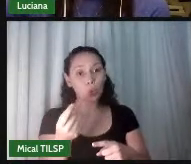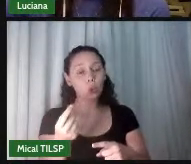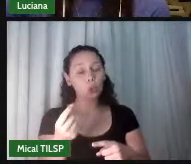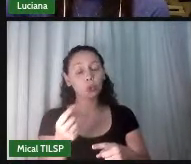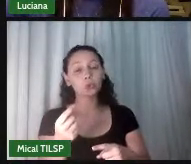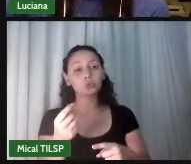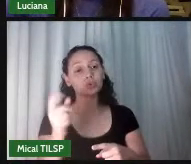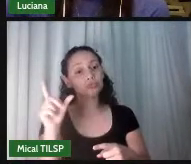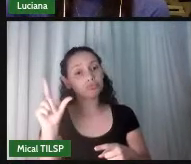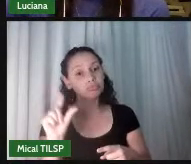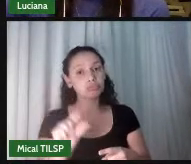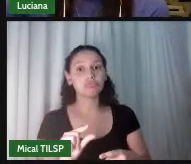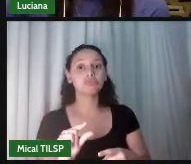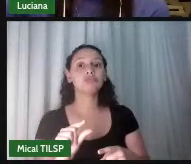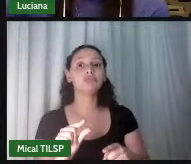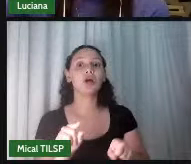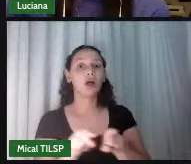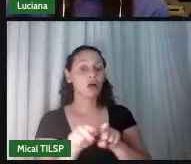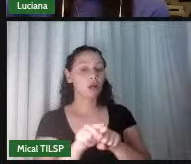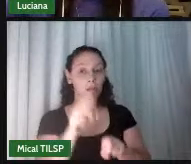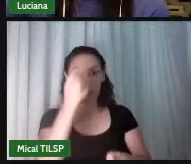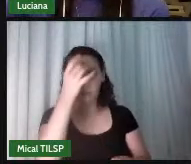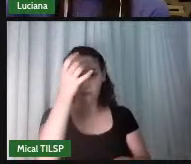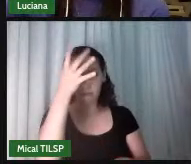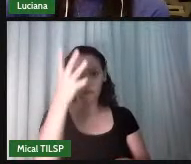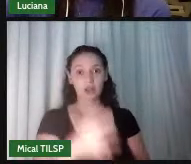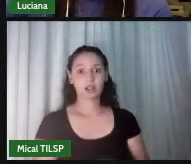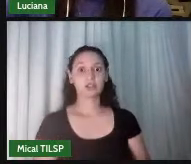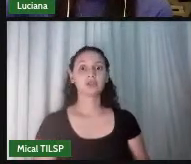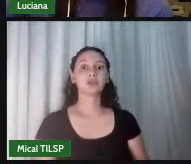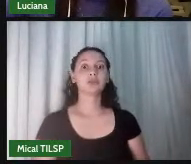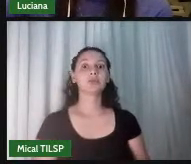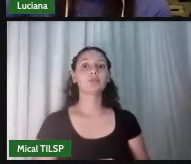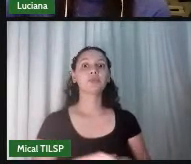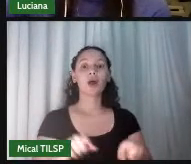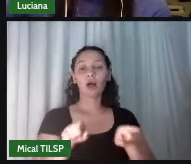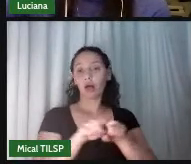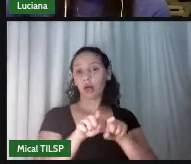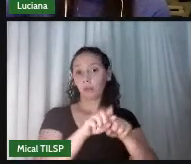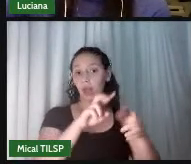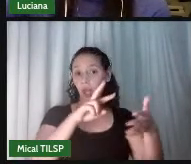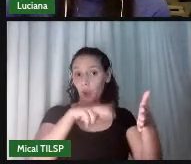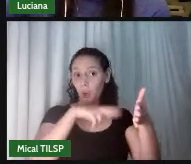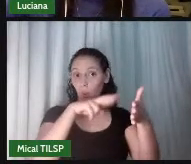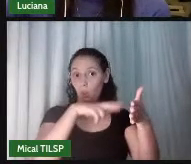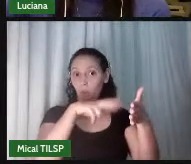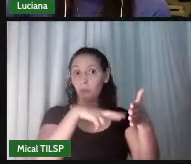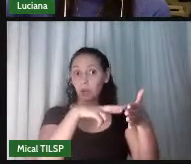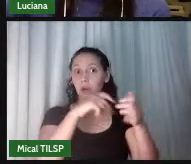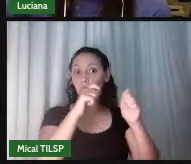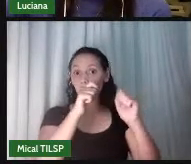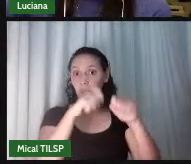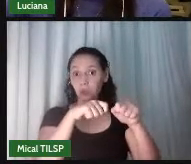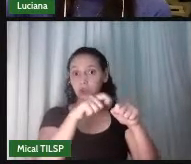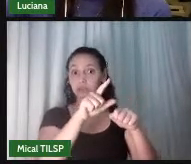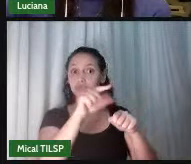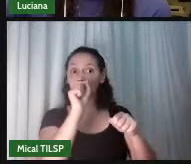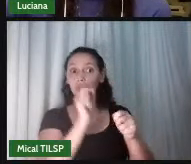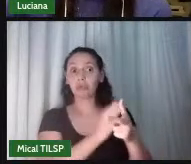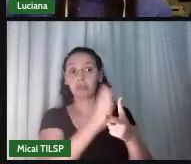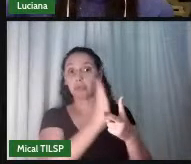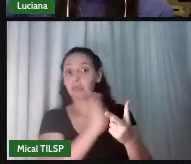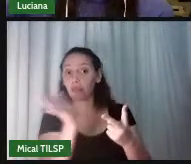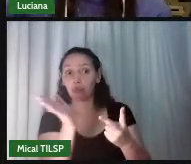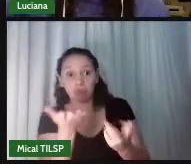Tem um ganho na inspeção visual durante o exame muito legal. O perito pode escolher qual dos protocolos ele se adapta melhor e